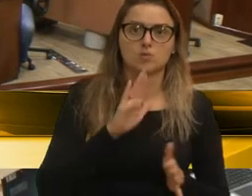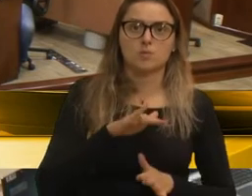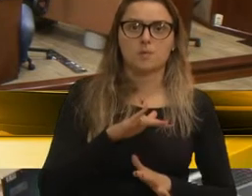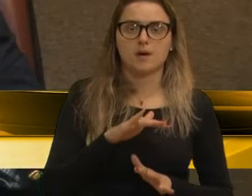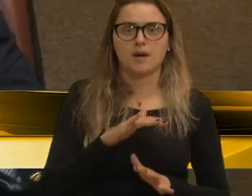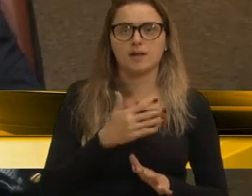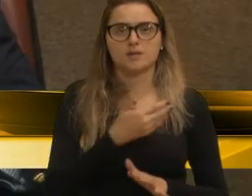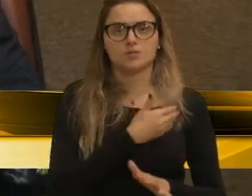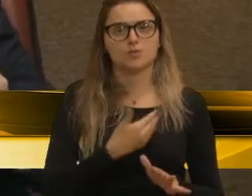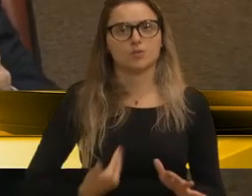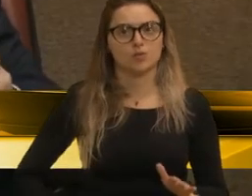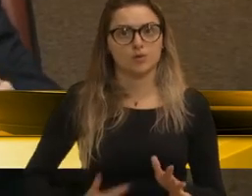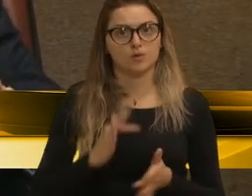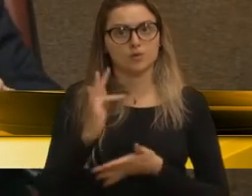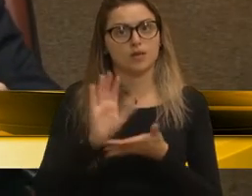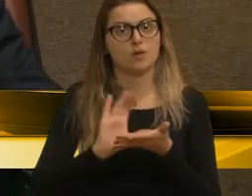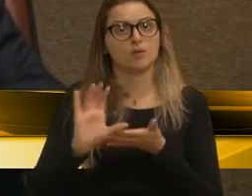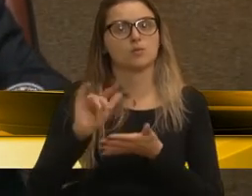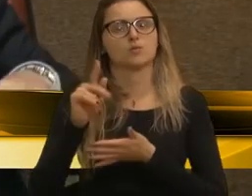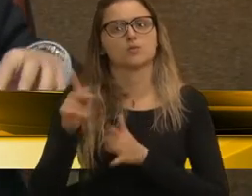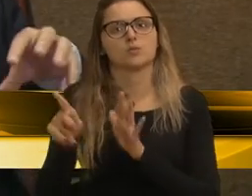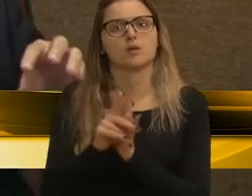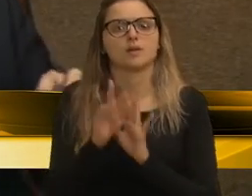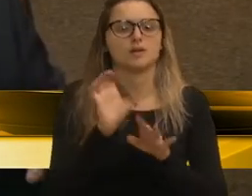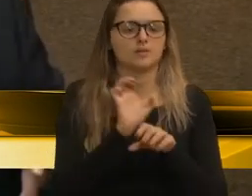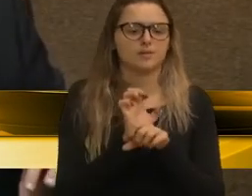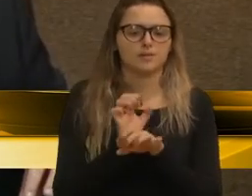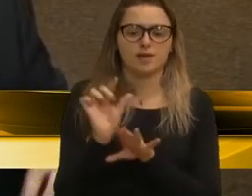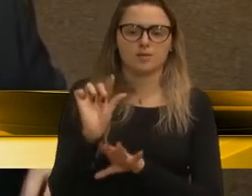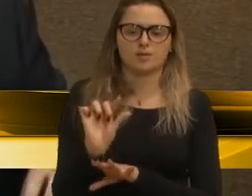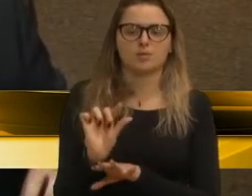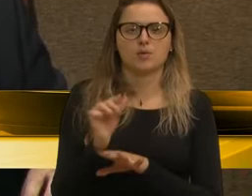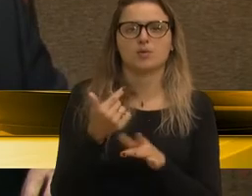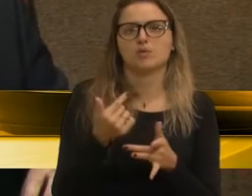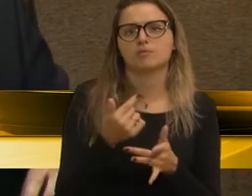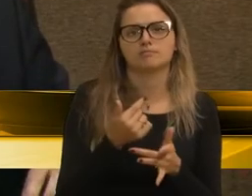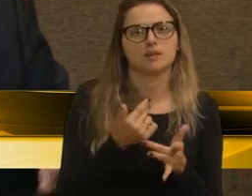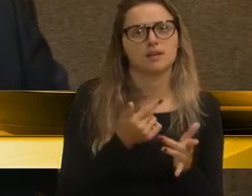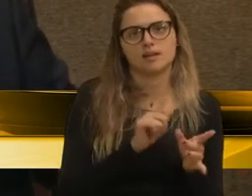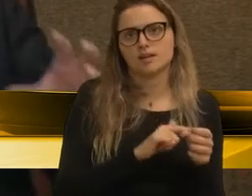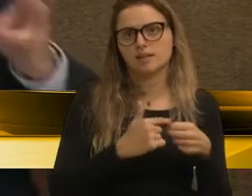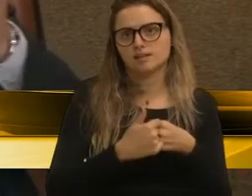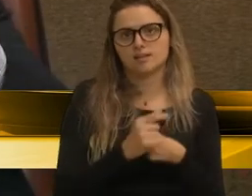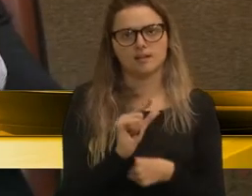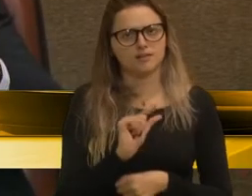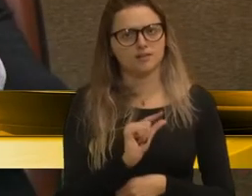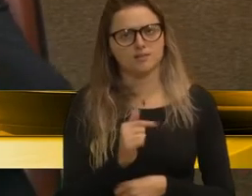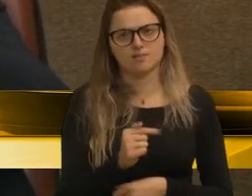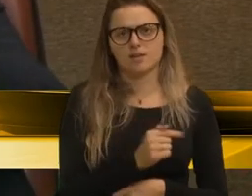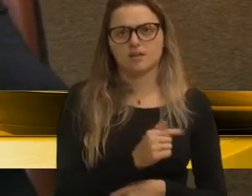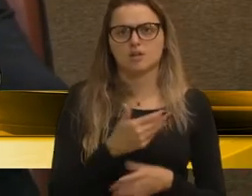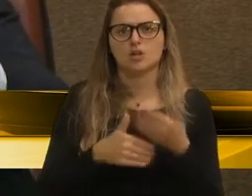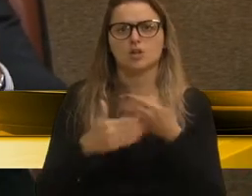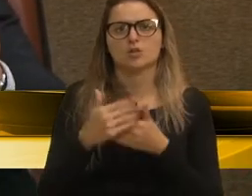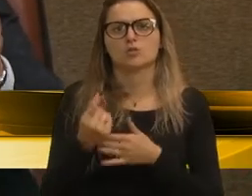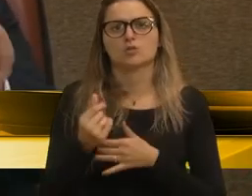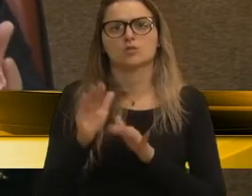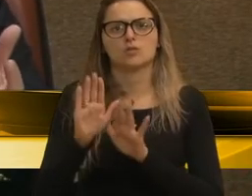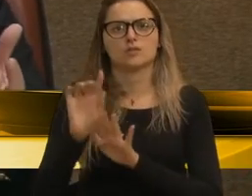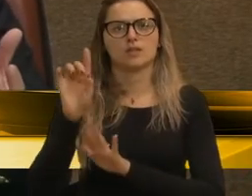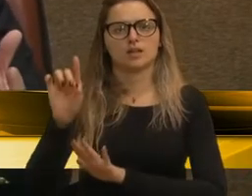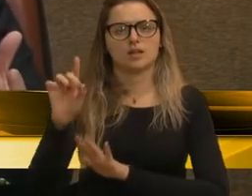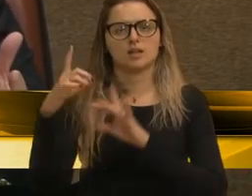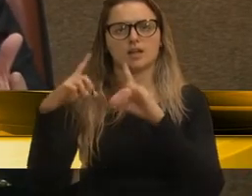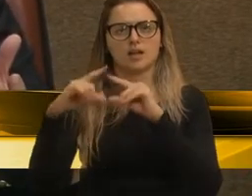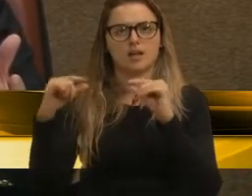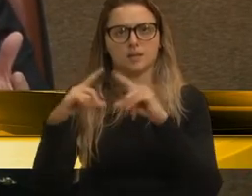governo federal, menos nos estados e muito menos nos municípios. Aí o dinheiro todo fica lá em Brasília, e Brasília passa a